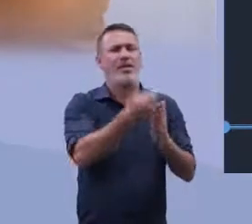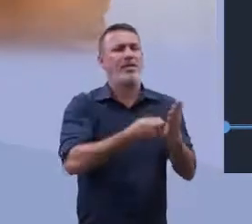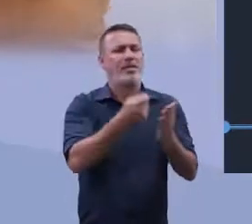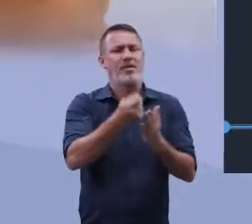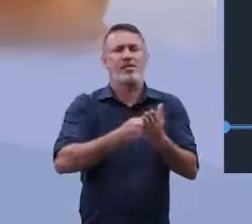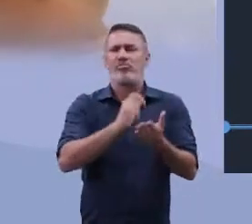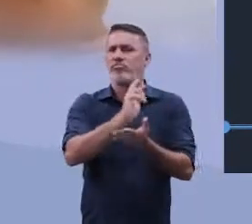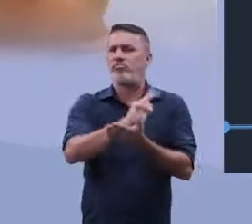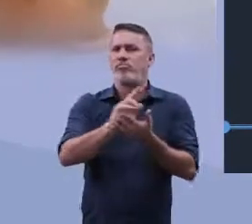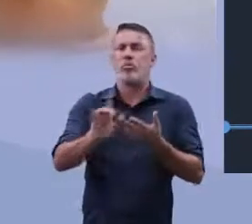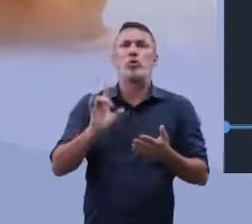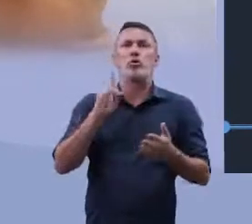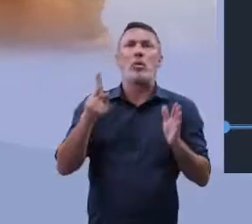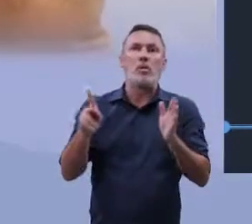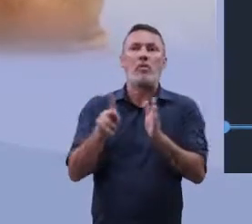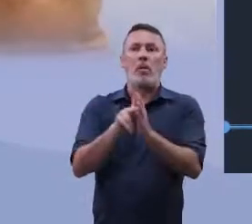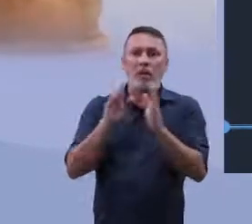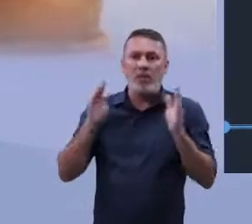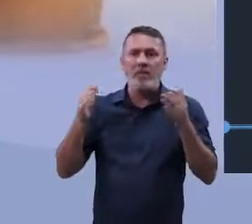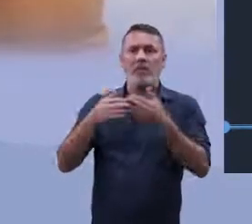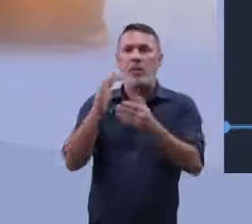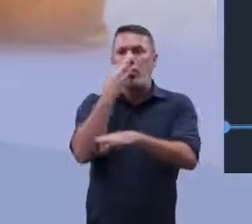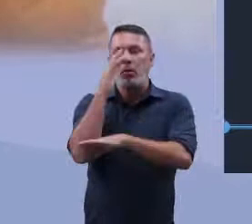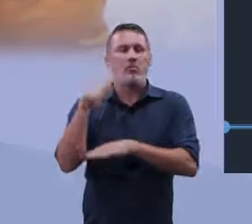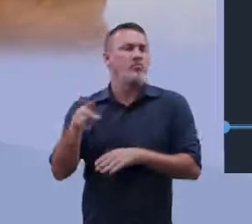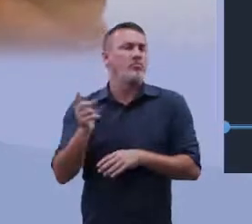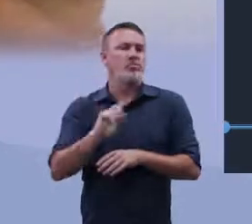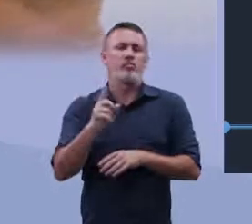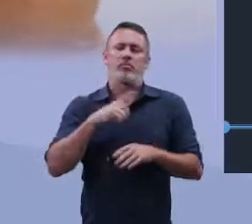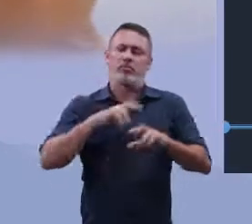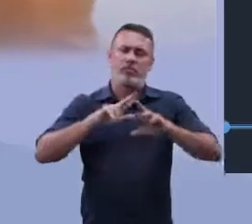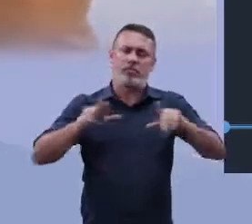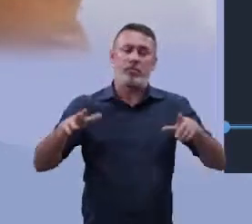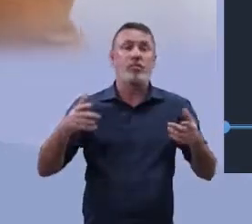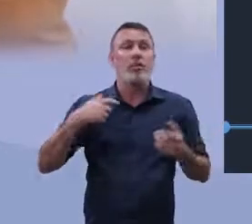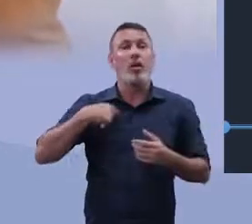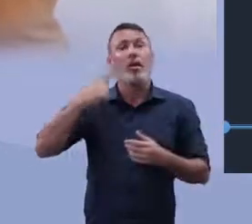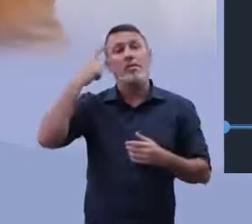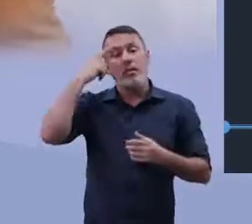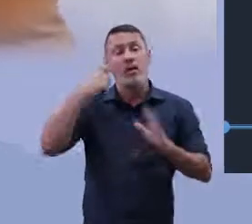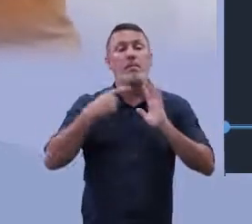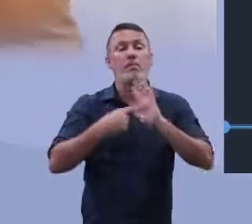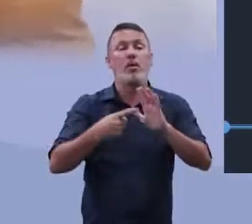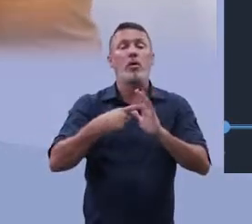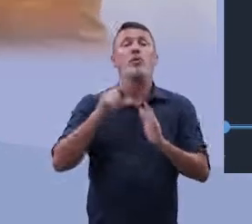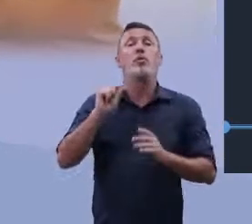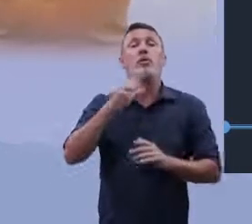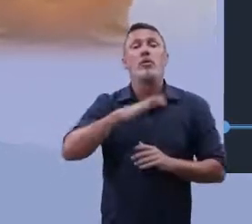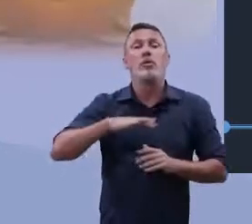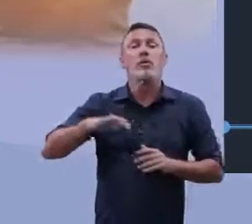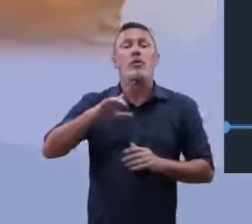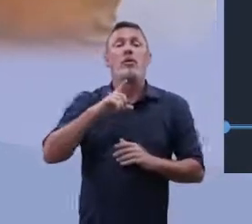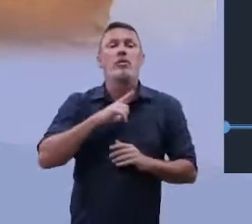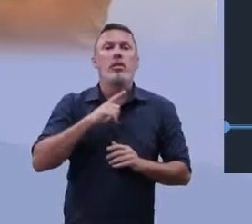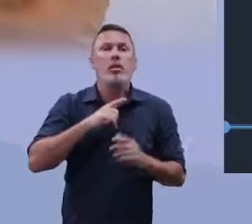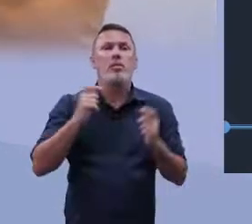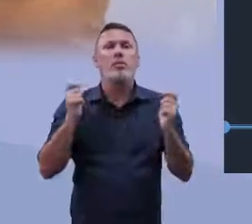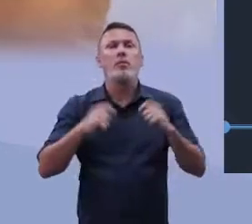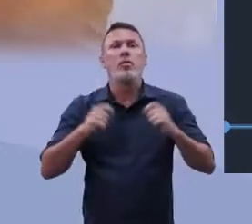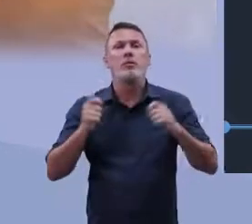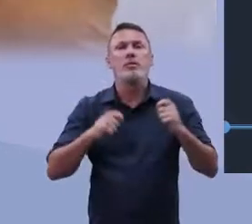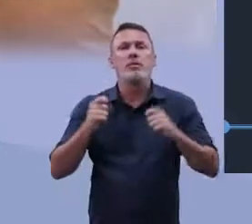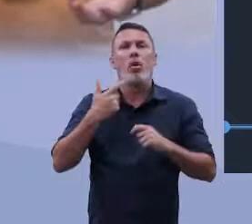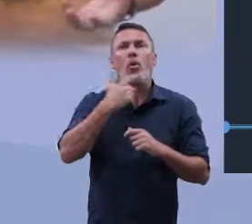várias redações. Não quer dizer que é uma temática exclusiva. A nossa ideia aqui é mostrar para vocês umas